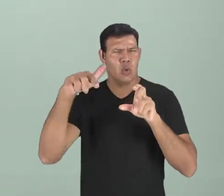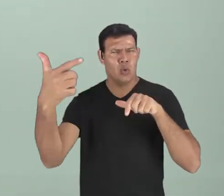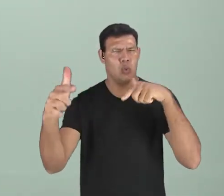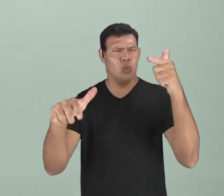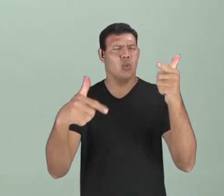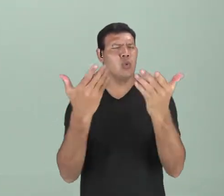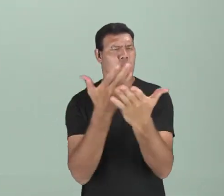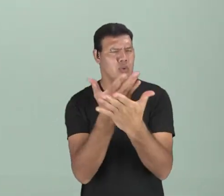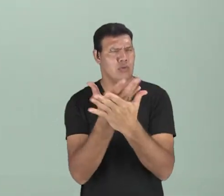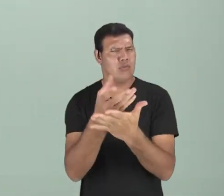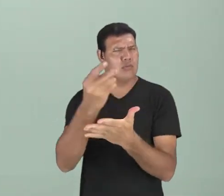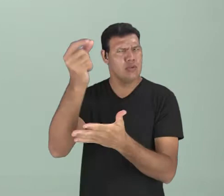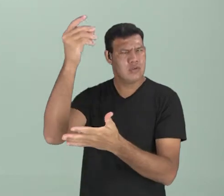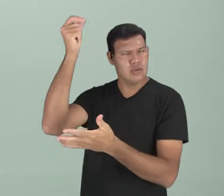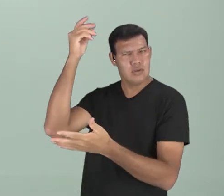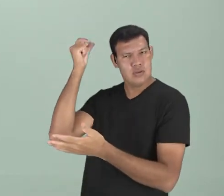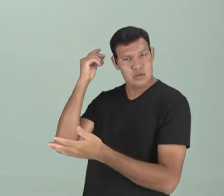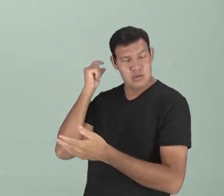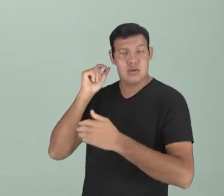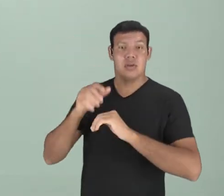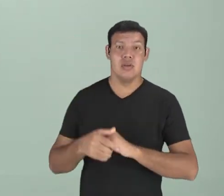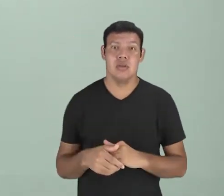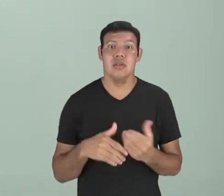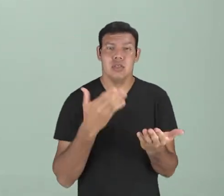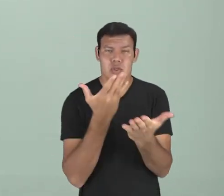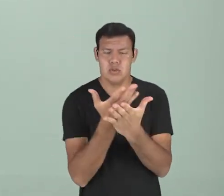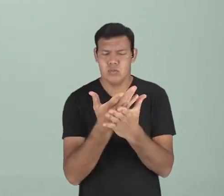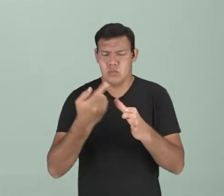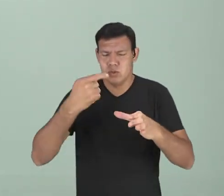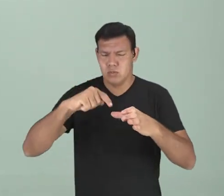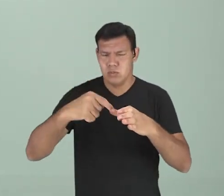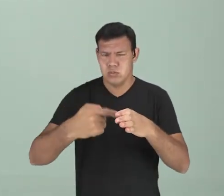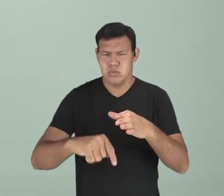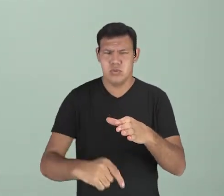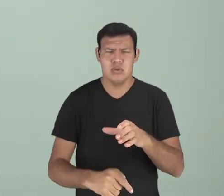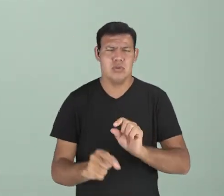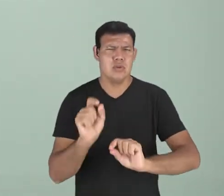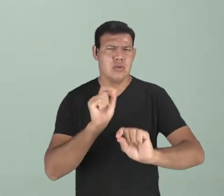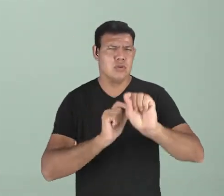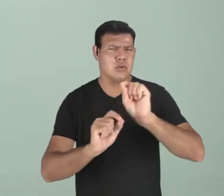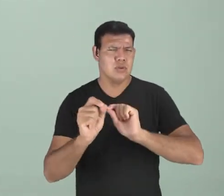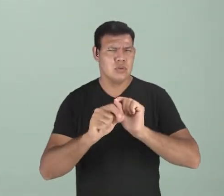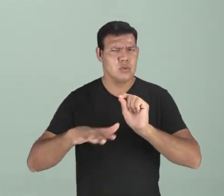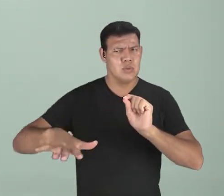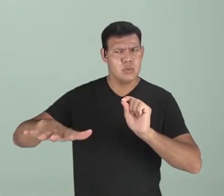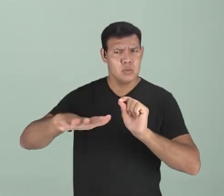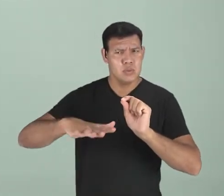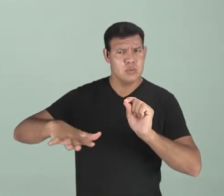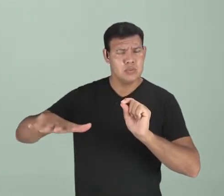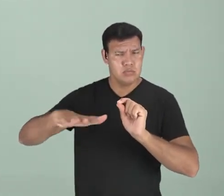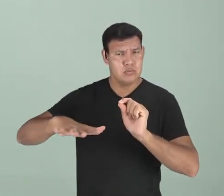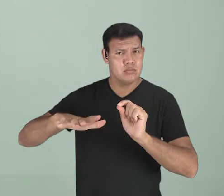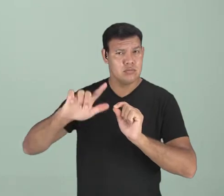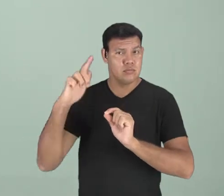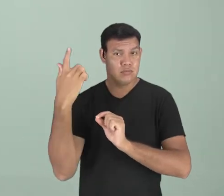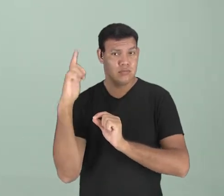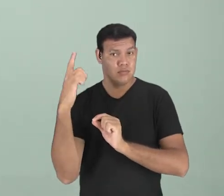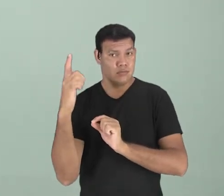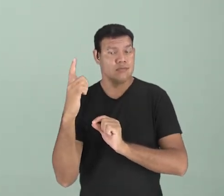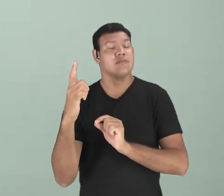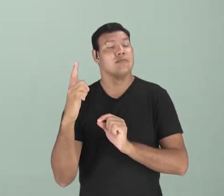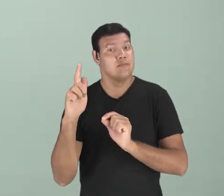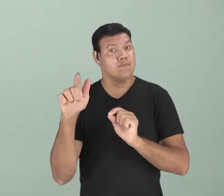abordou aqui em outras aulas, mas a gente vai estudar profundamente o que seria o espaço geográfico. A partir